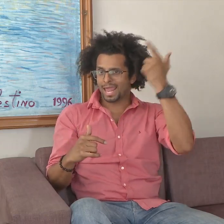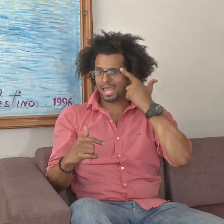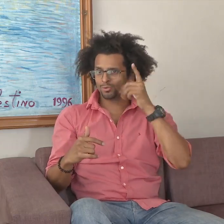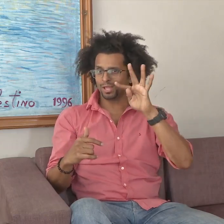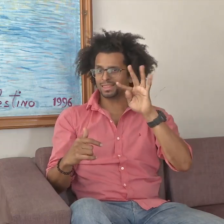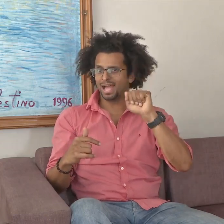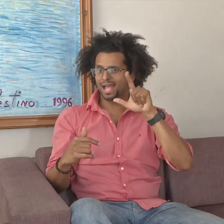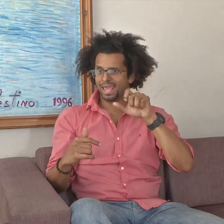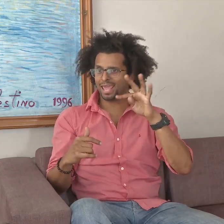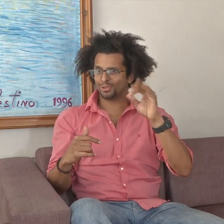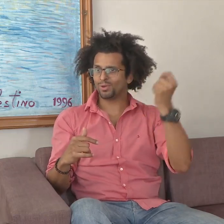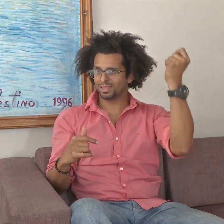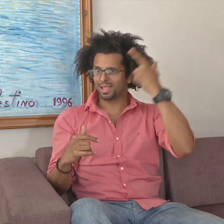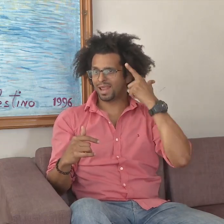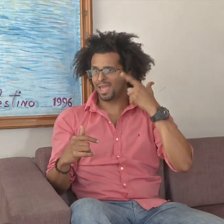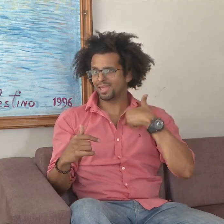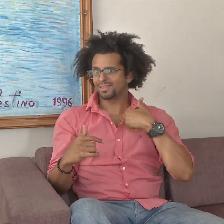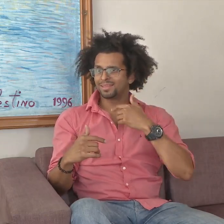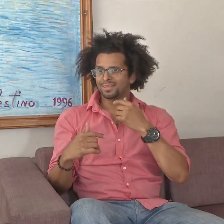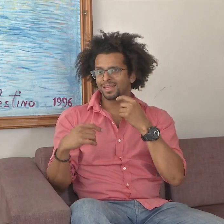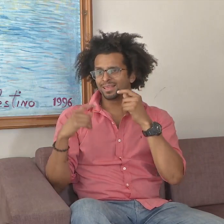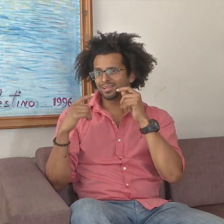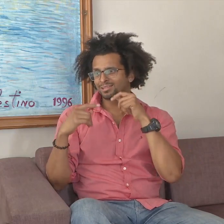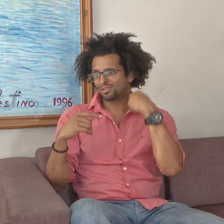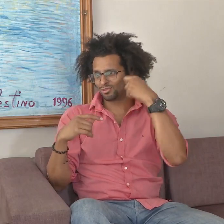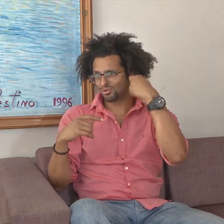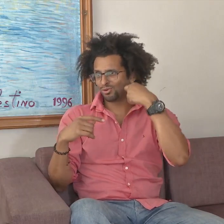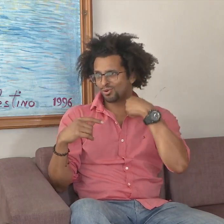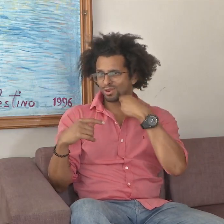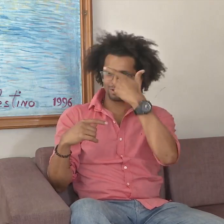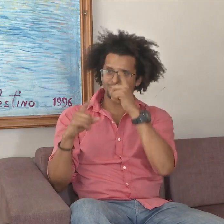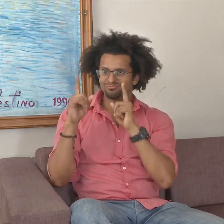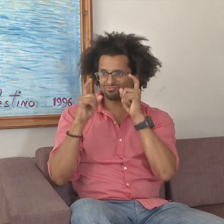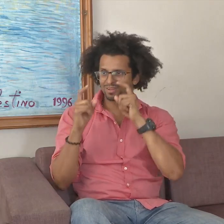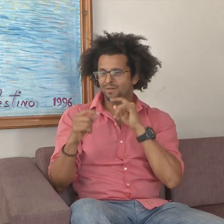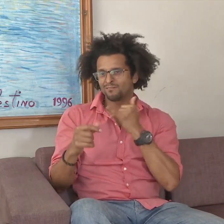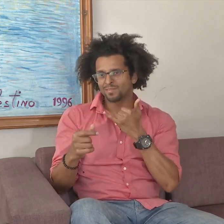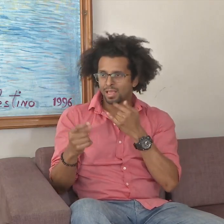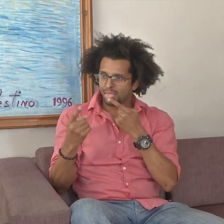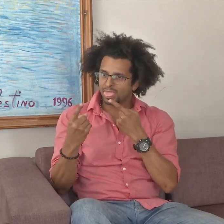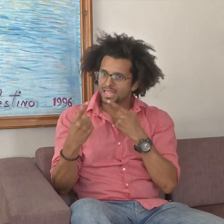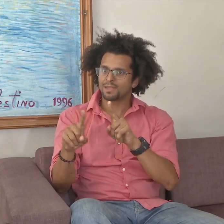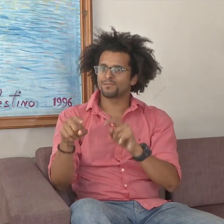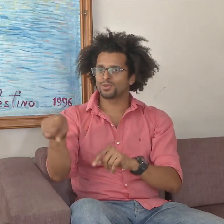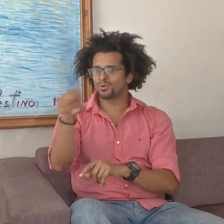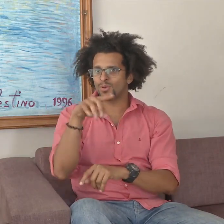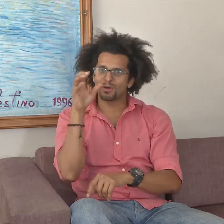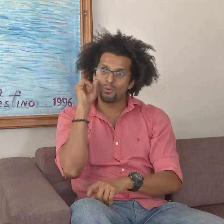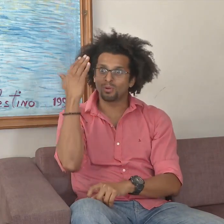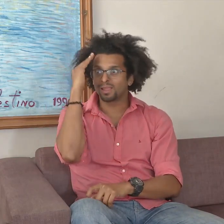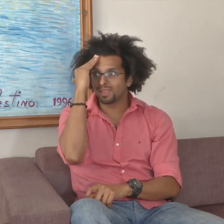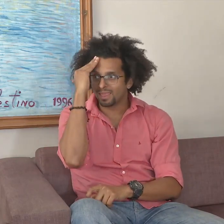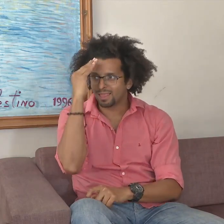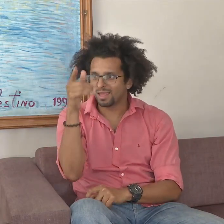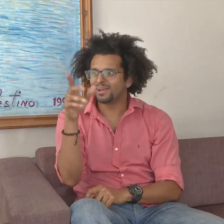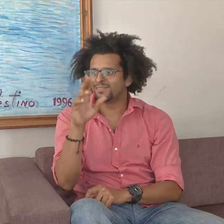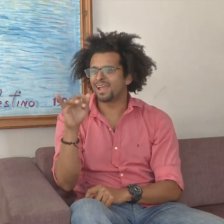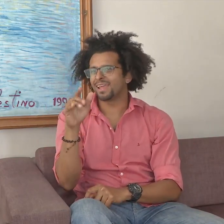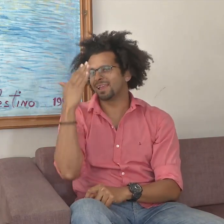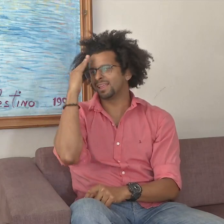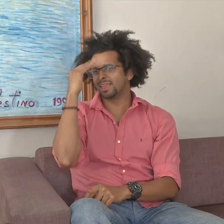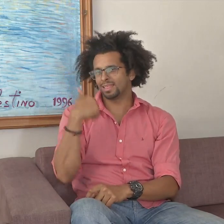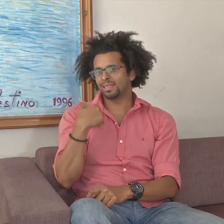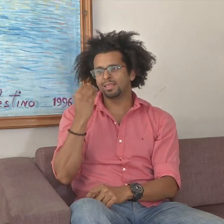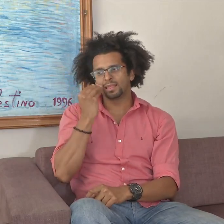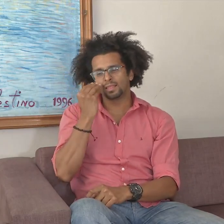talento como ator e eu consigo também provocar assim, os ouvintes para que eles